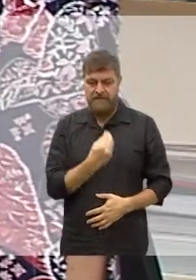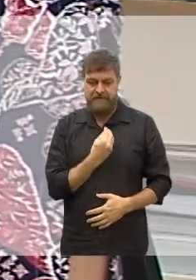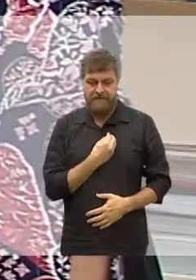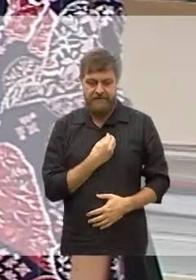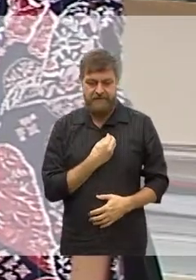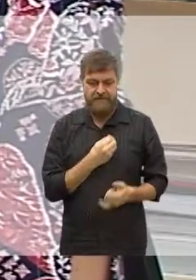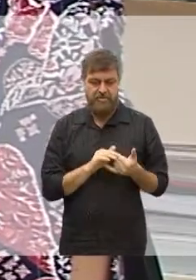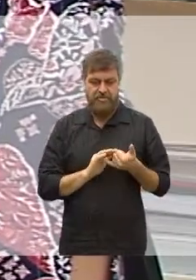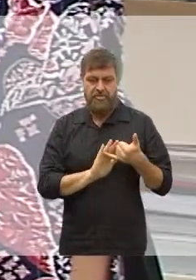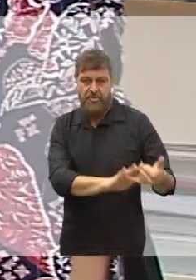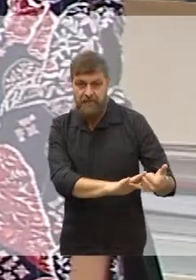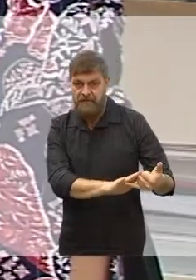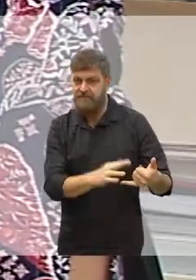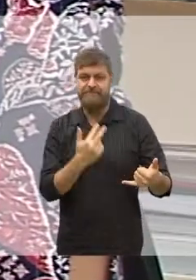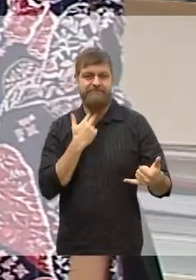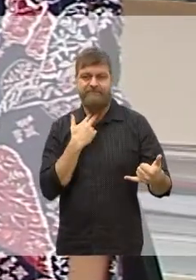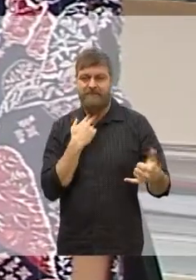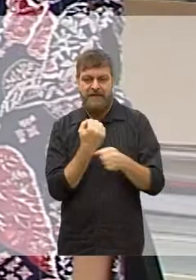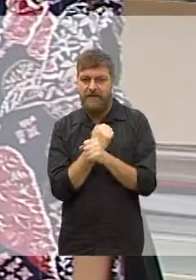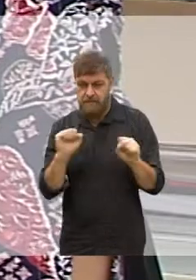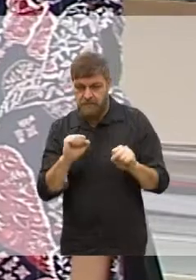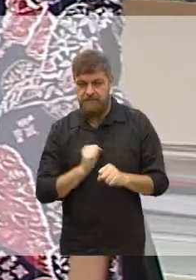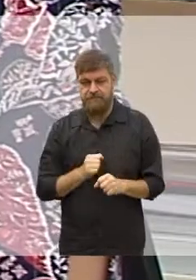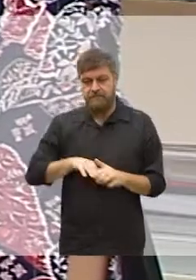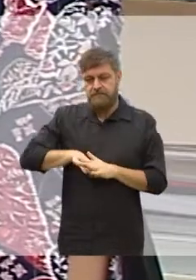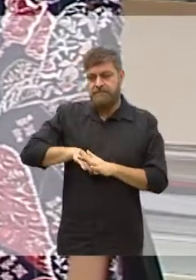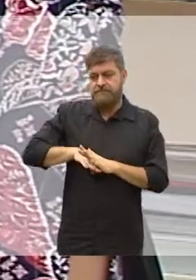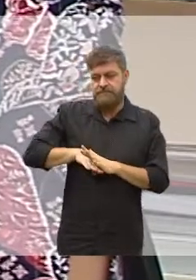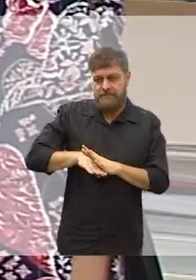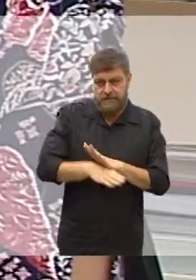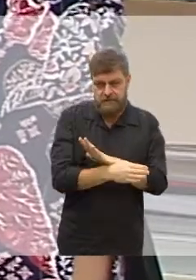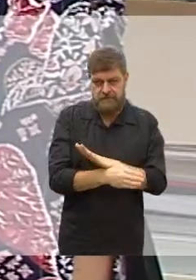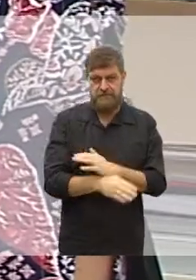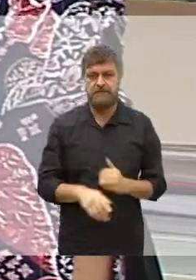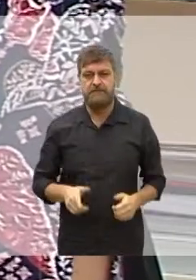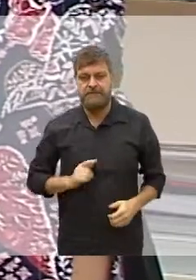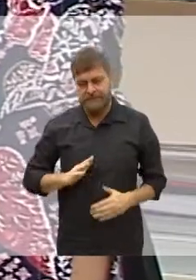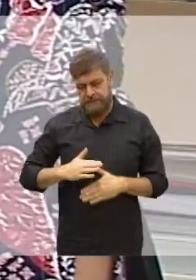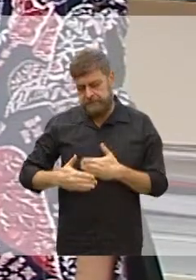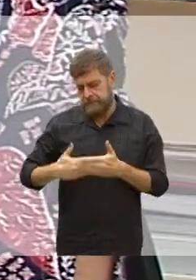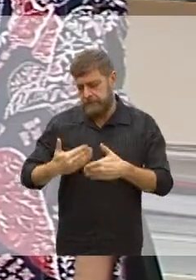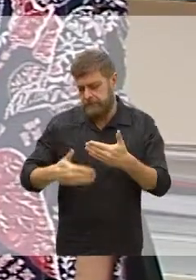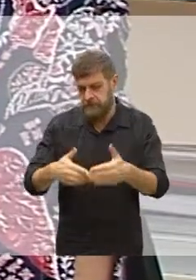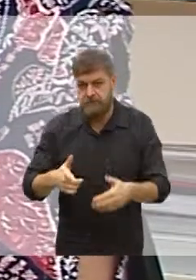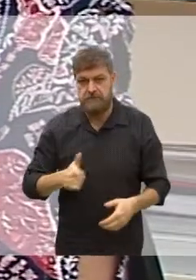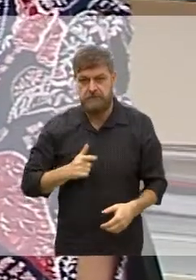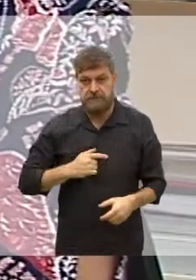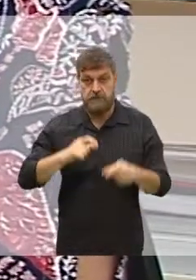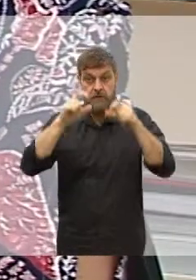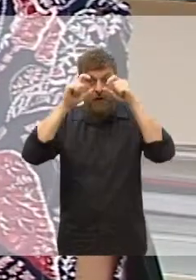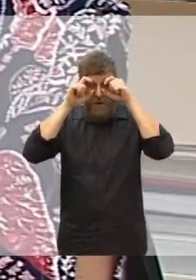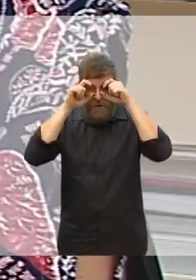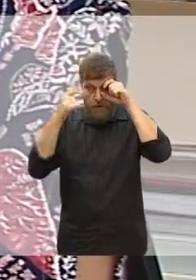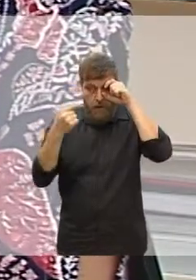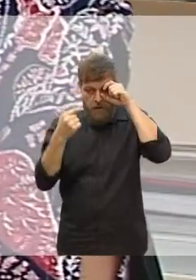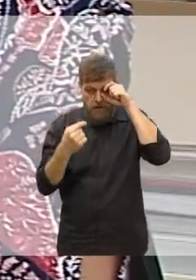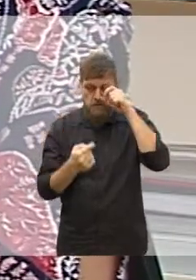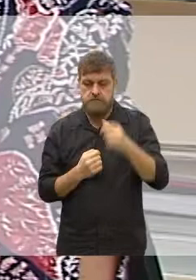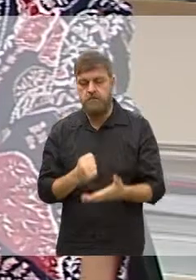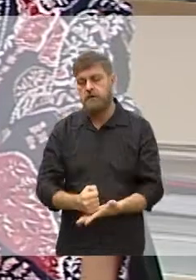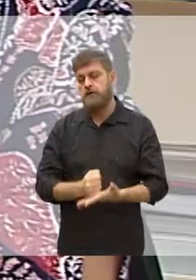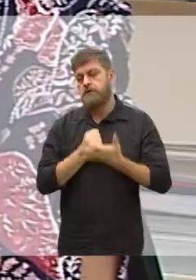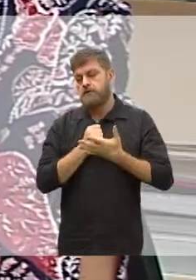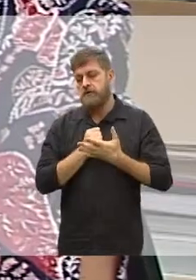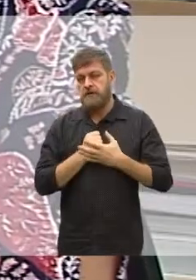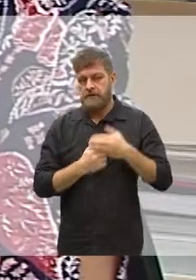celular. E eu fui me adaptar mas depois que eu comecei a usar esse óculos, tá? Que ele tem a